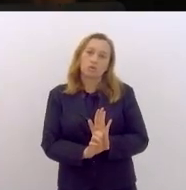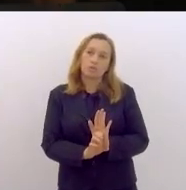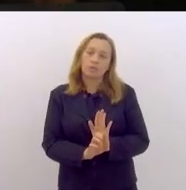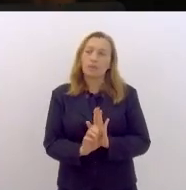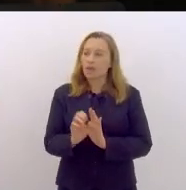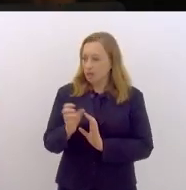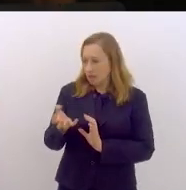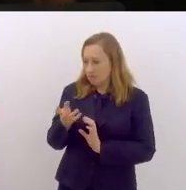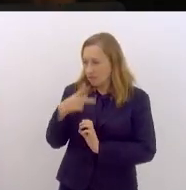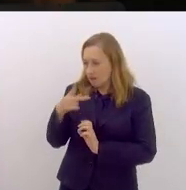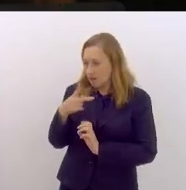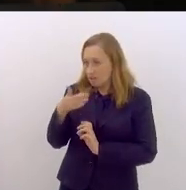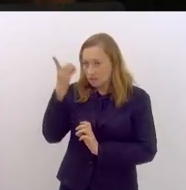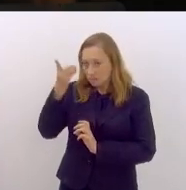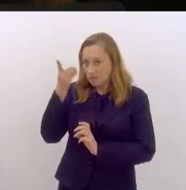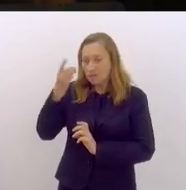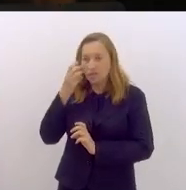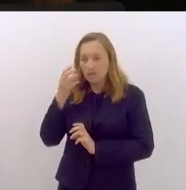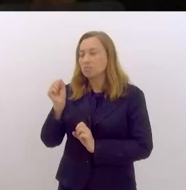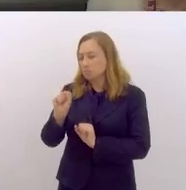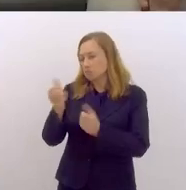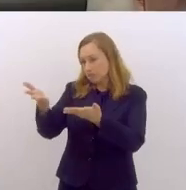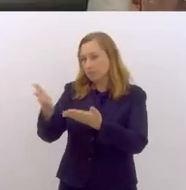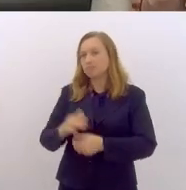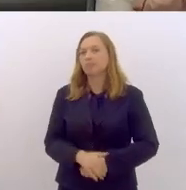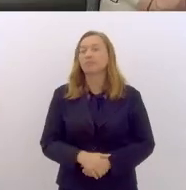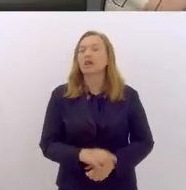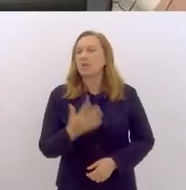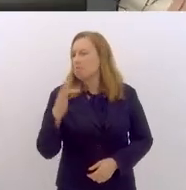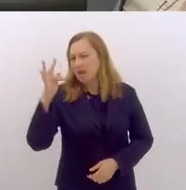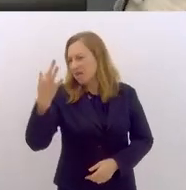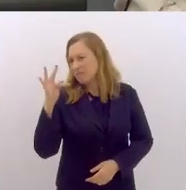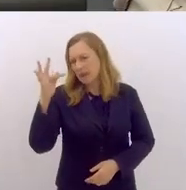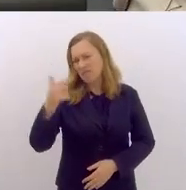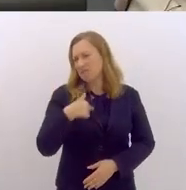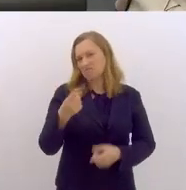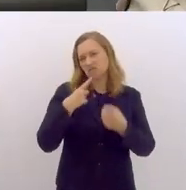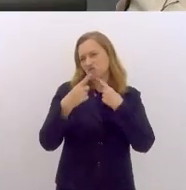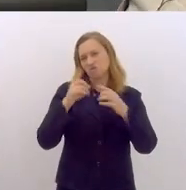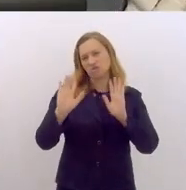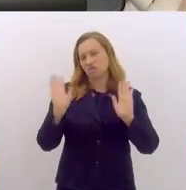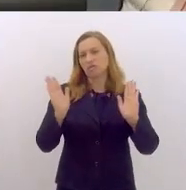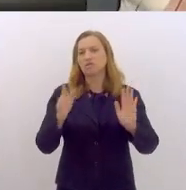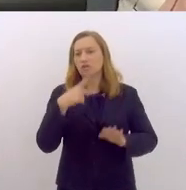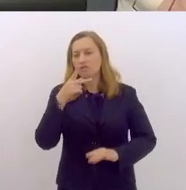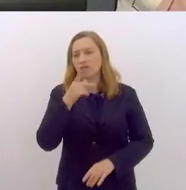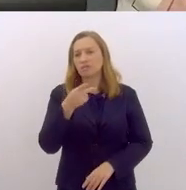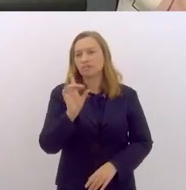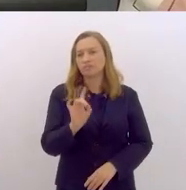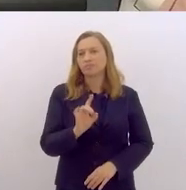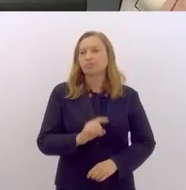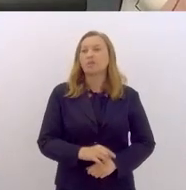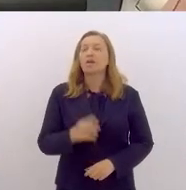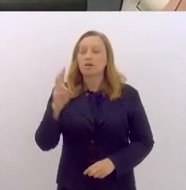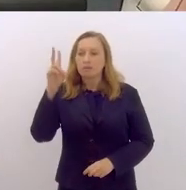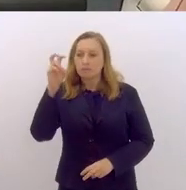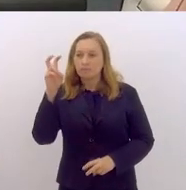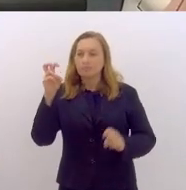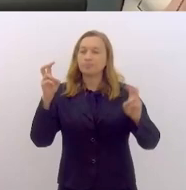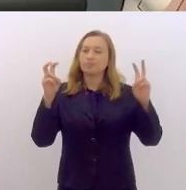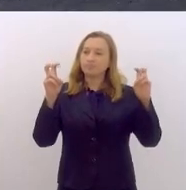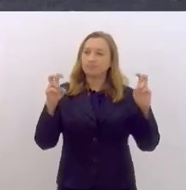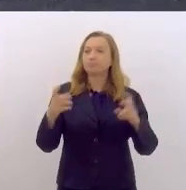Vossa Excelência quer uma parte, deputado Valdec? Gostaria. Por favor. Não, é breve, eu não vou discutir a matéria, queria fazer uma parte. Acho que a matéria é muito